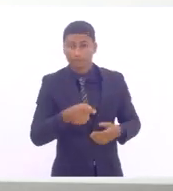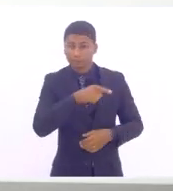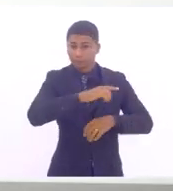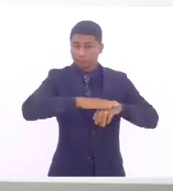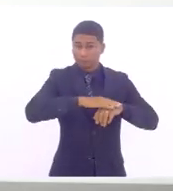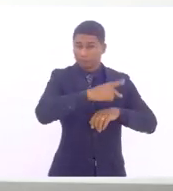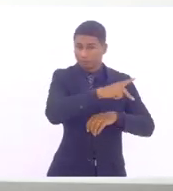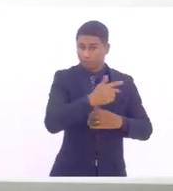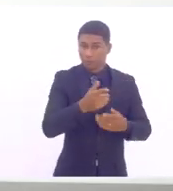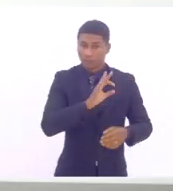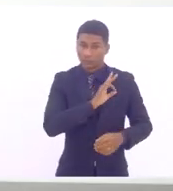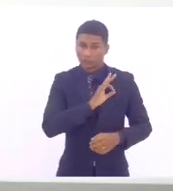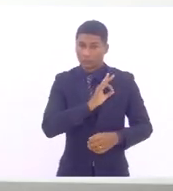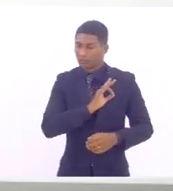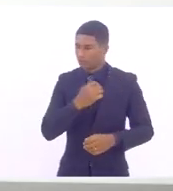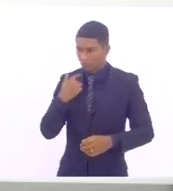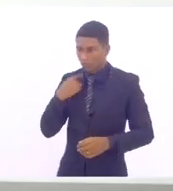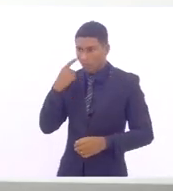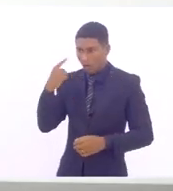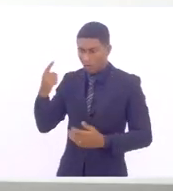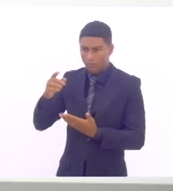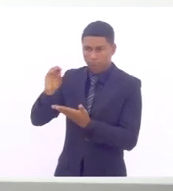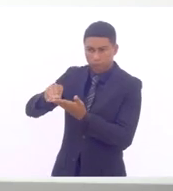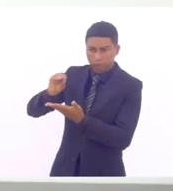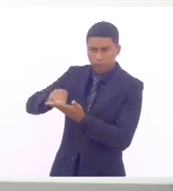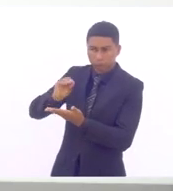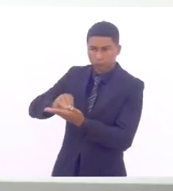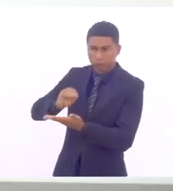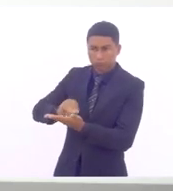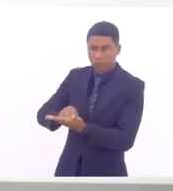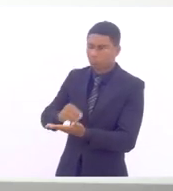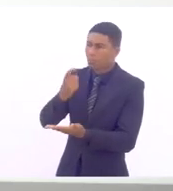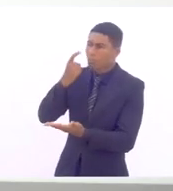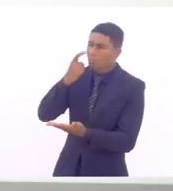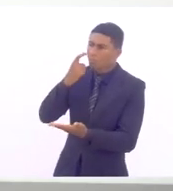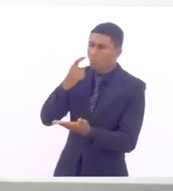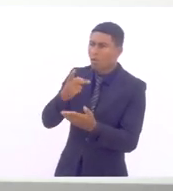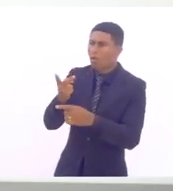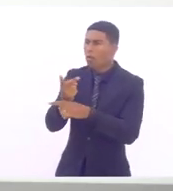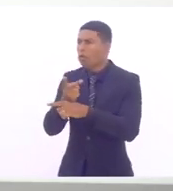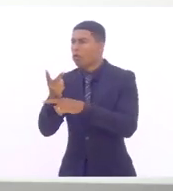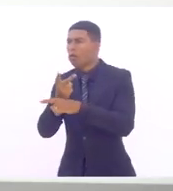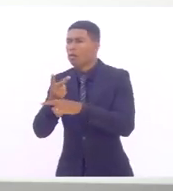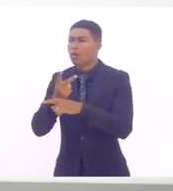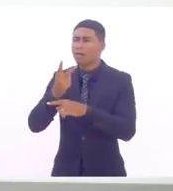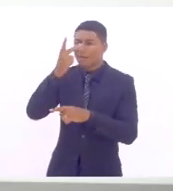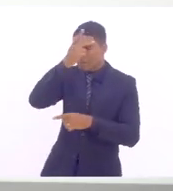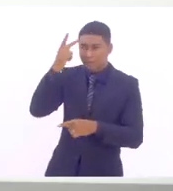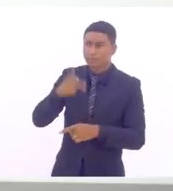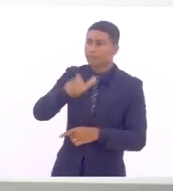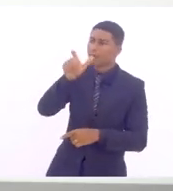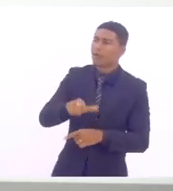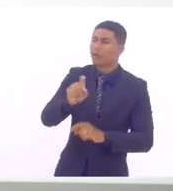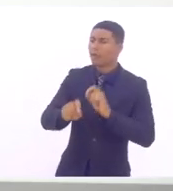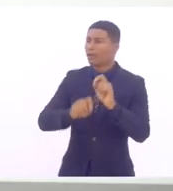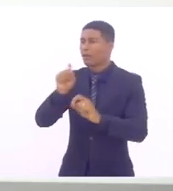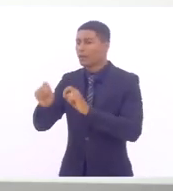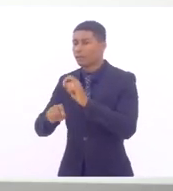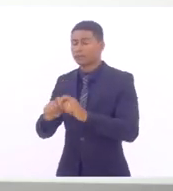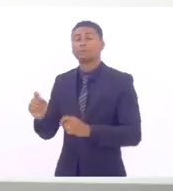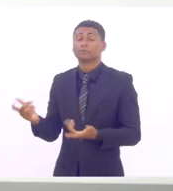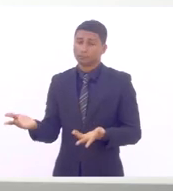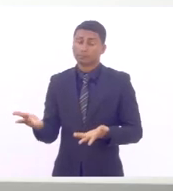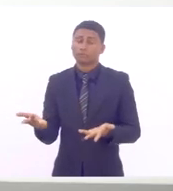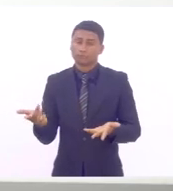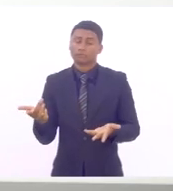um levantamento de inteligência no sentido de procurar identificar essa pessoa. E nós temos um